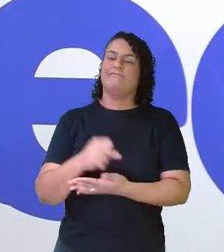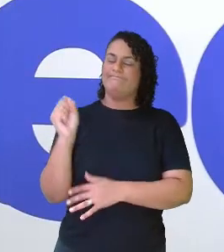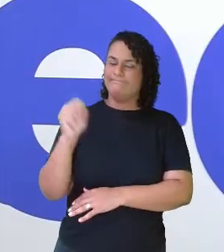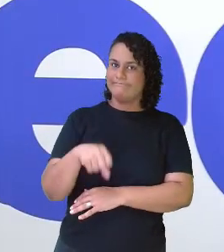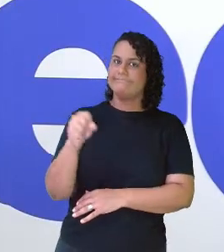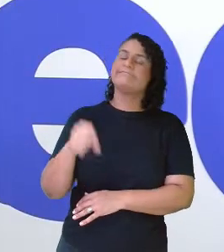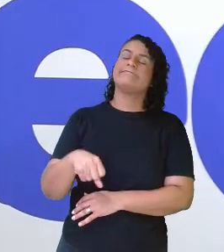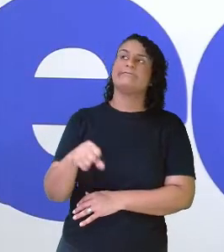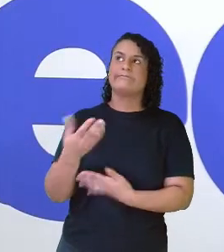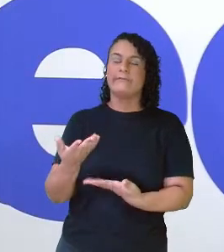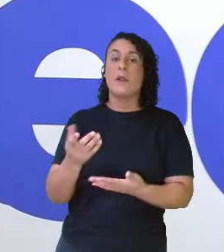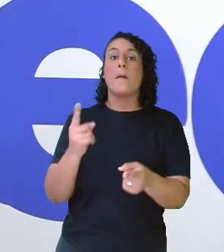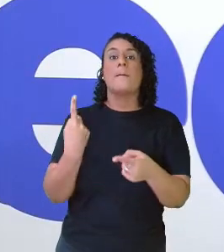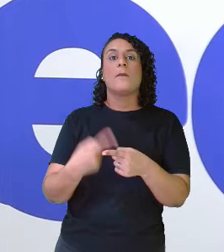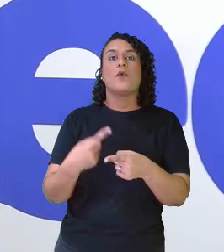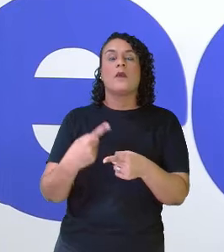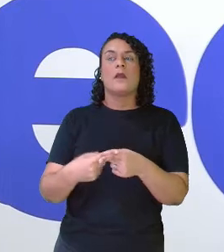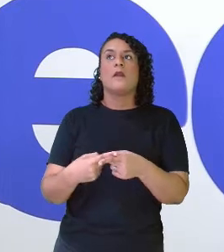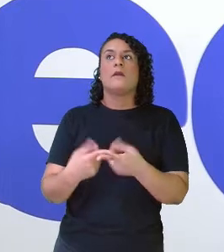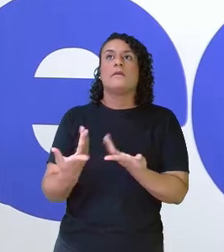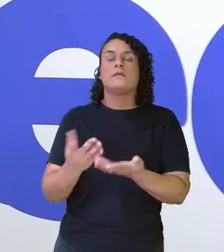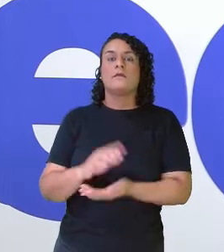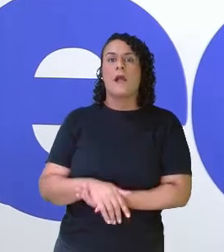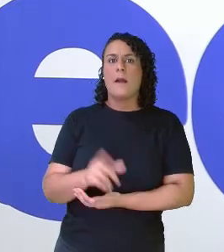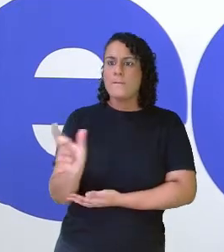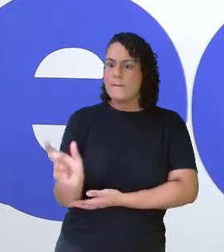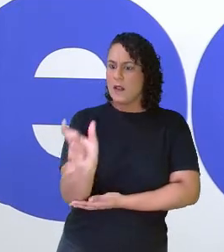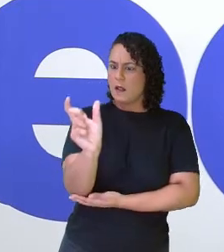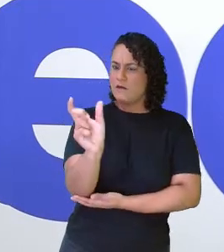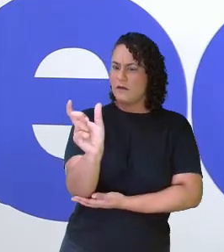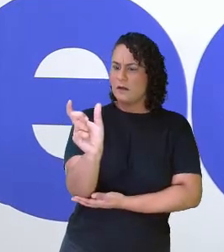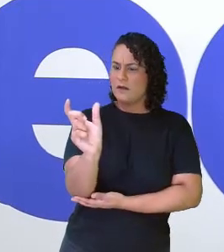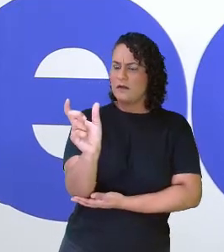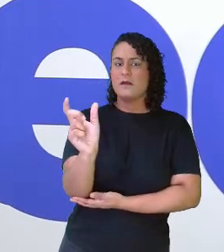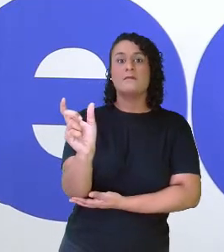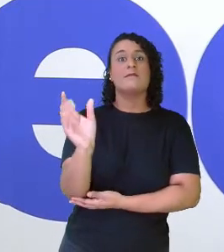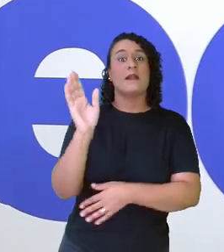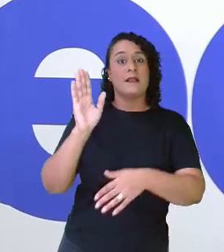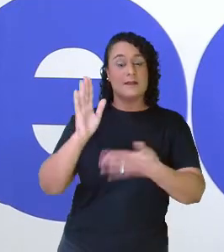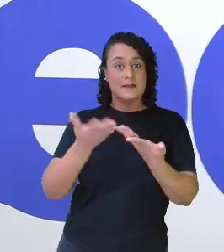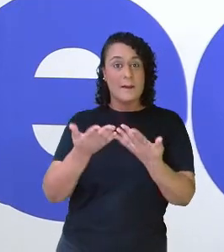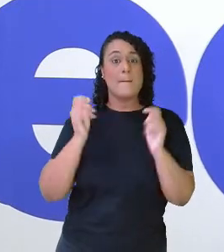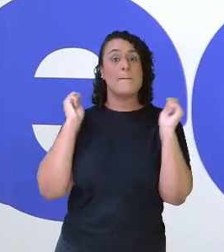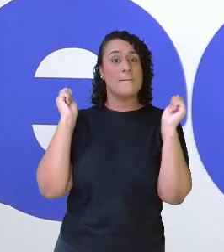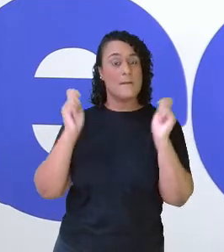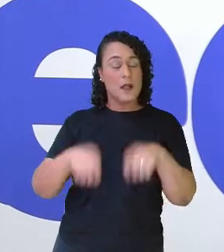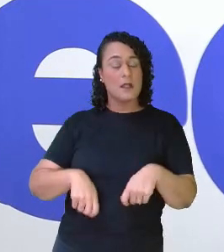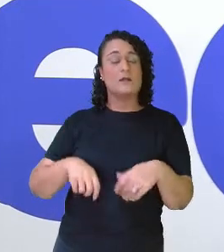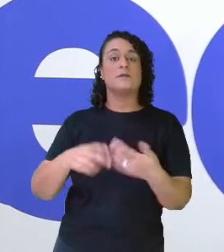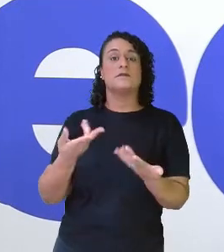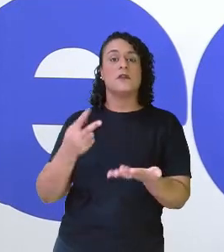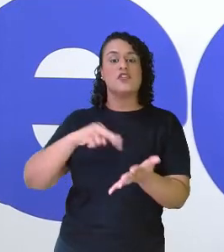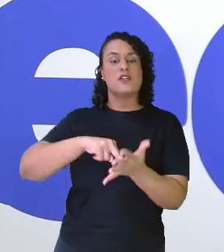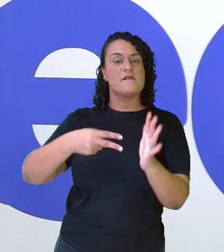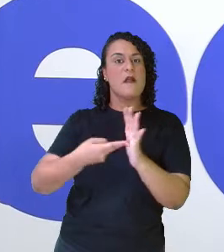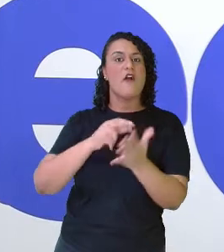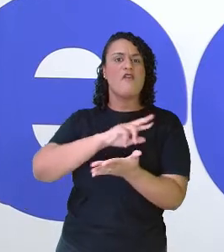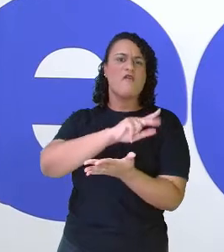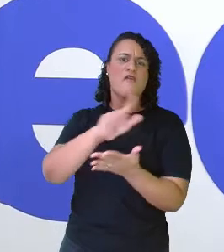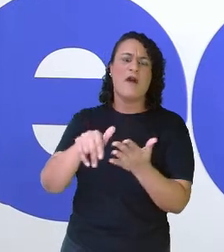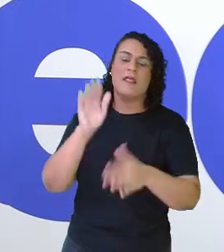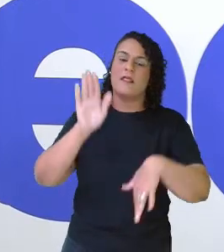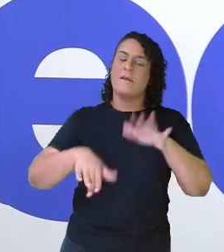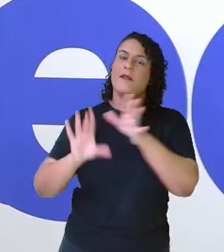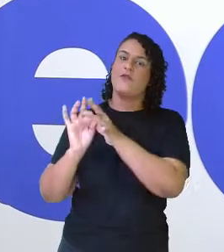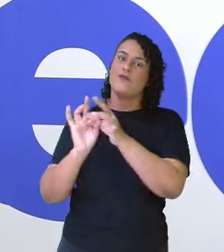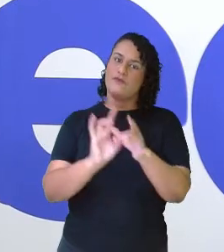o contexto, né, a mesma palavra pode significar diferentes coisas dependendo do contexto, né? Até no dicionário a gente